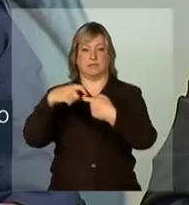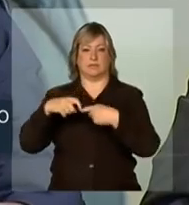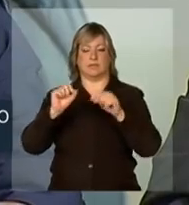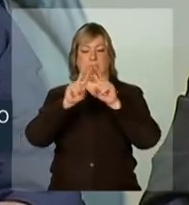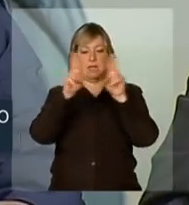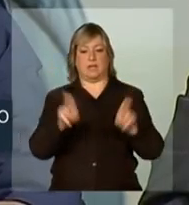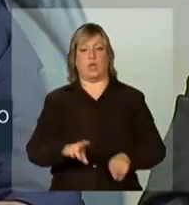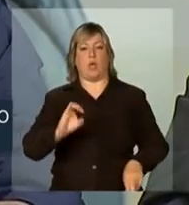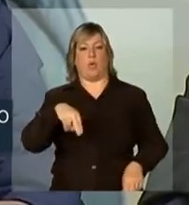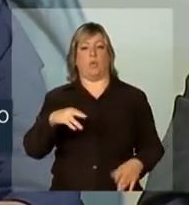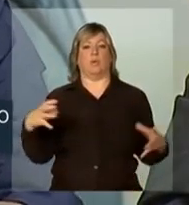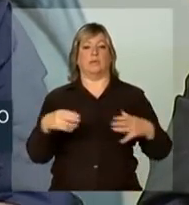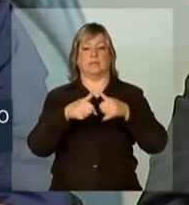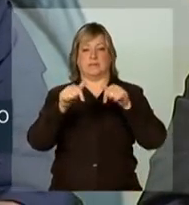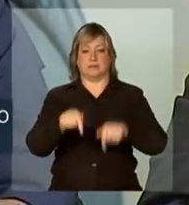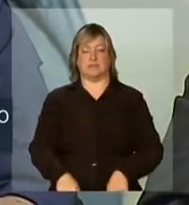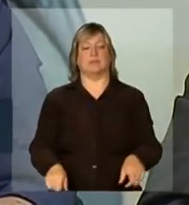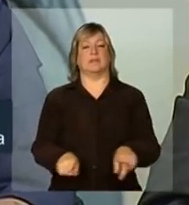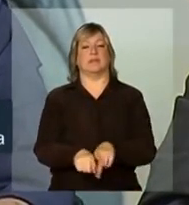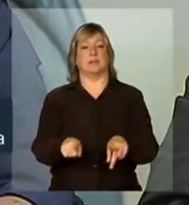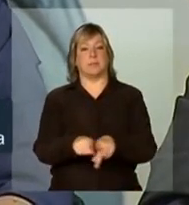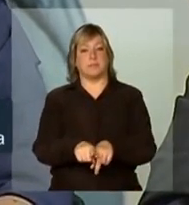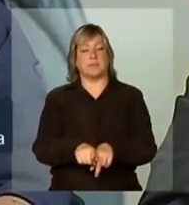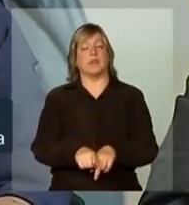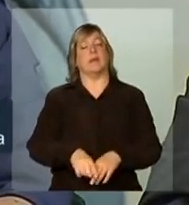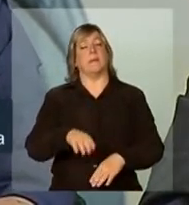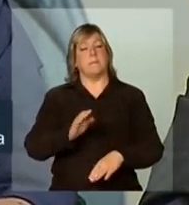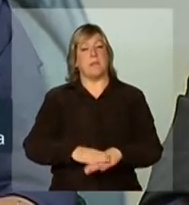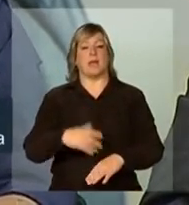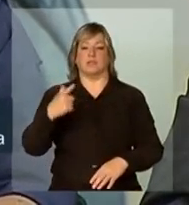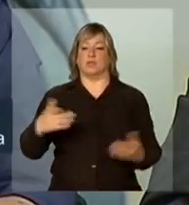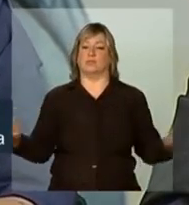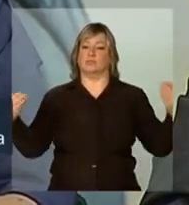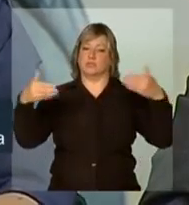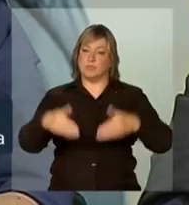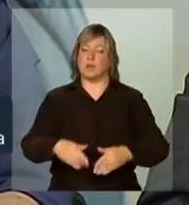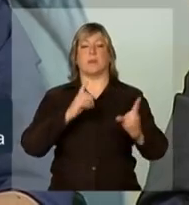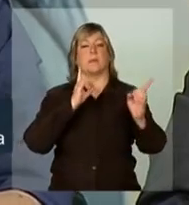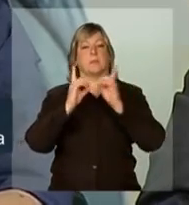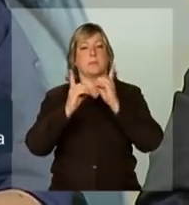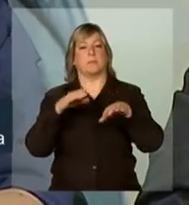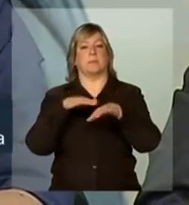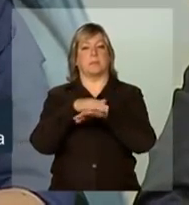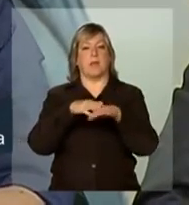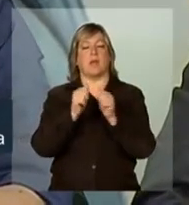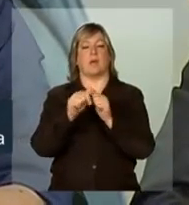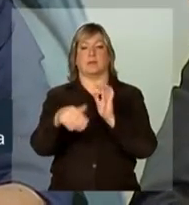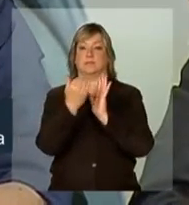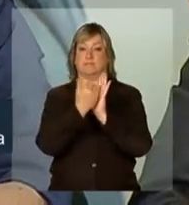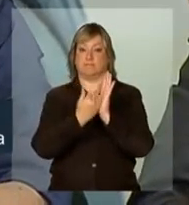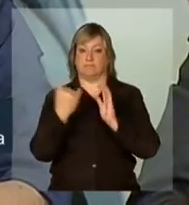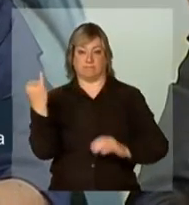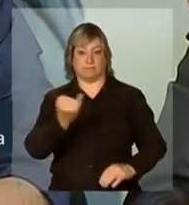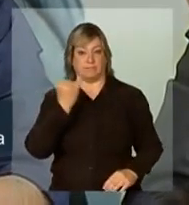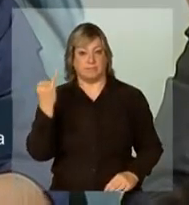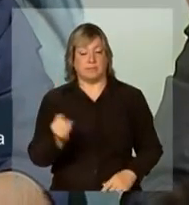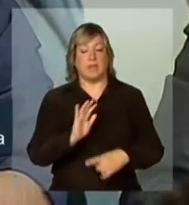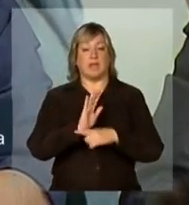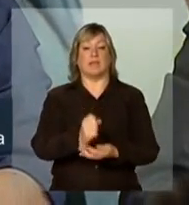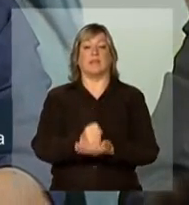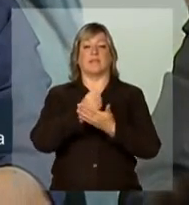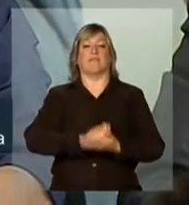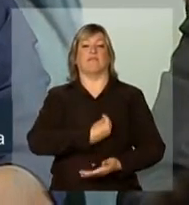aqui, né, por mais uma etapa de diálogo e de fortalecimento dessa agenda, que é uma agenda em defesa da vida